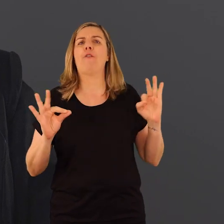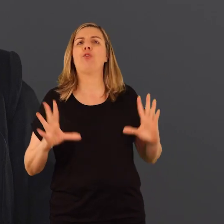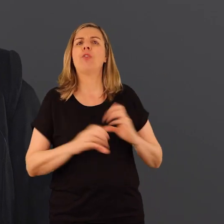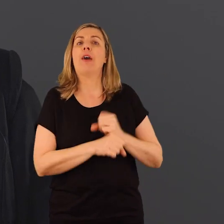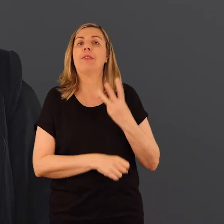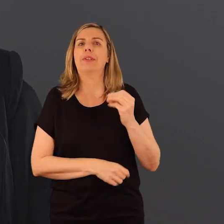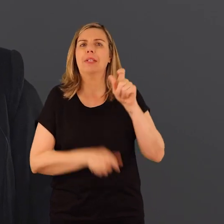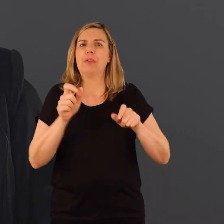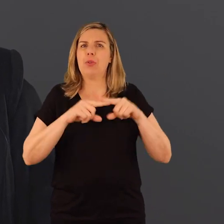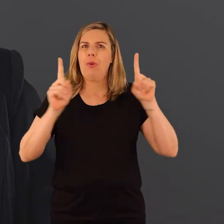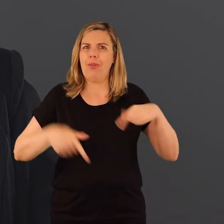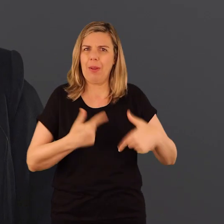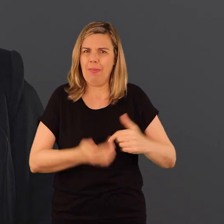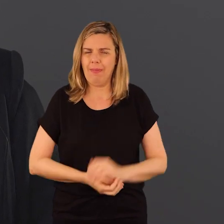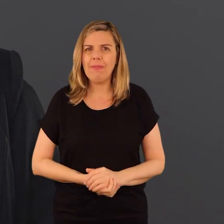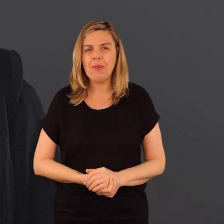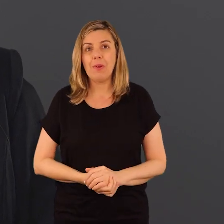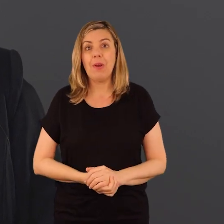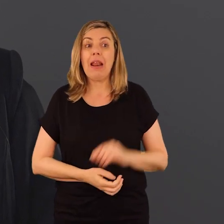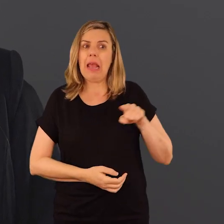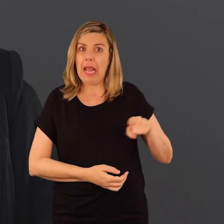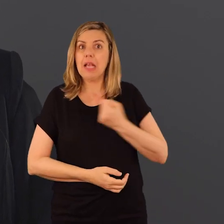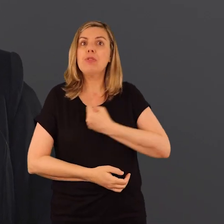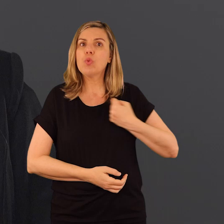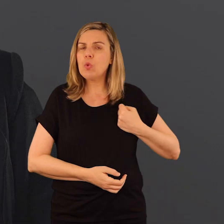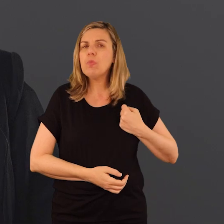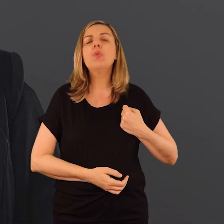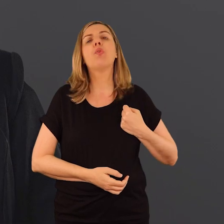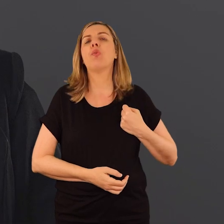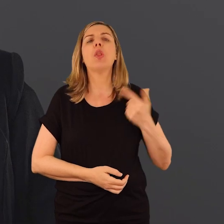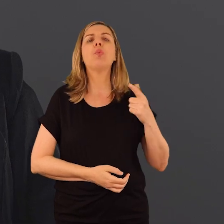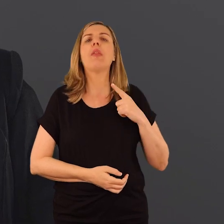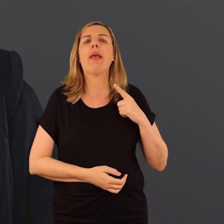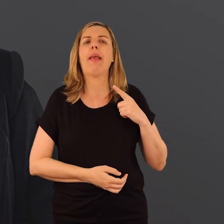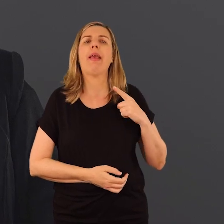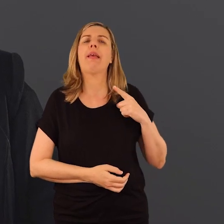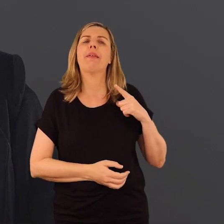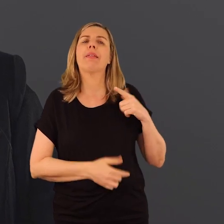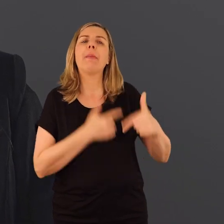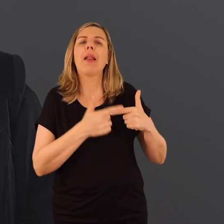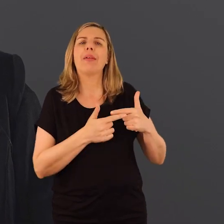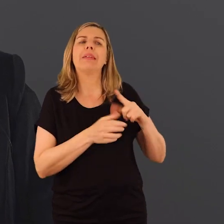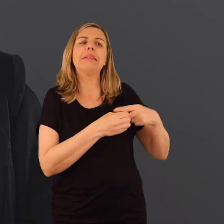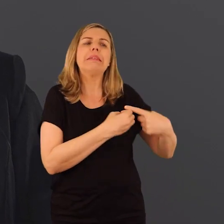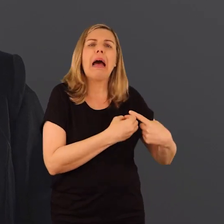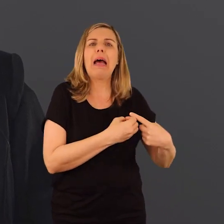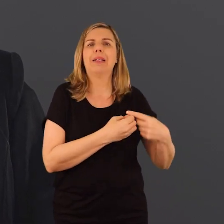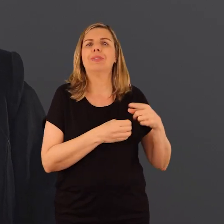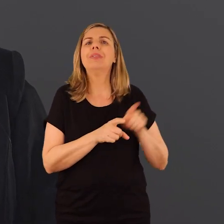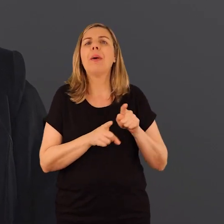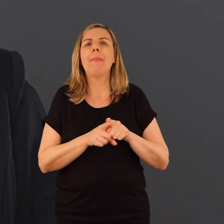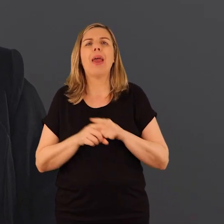30 trabalhadores. Nesse número não estão incluídos os trabalhadores urbanos e rurais, apenas